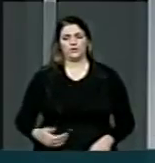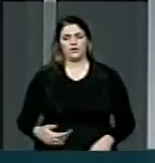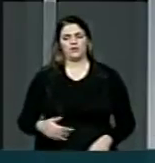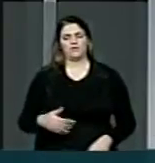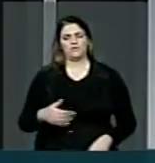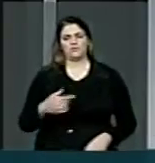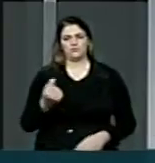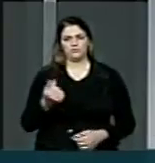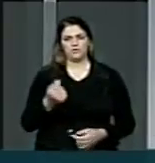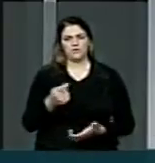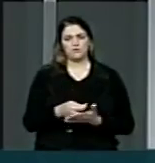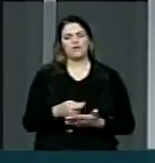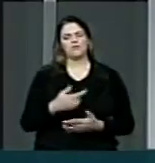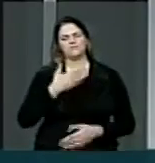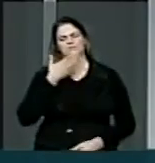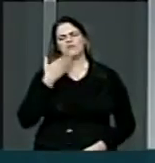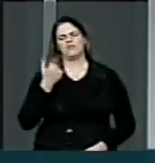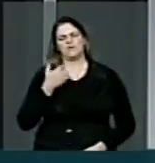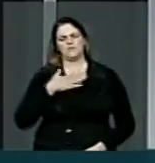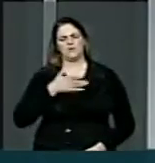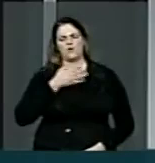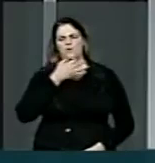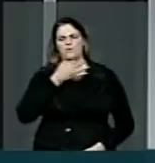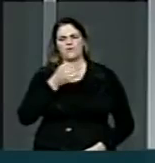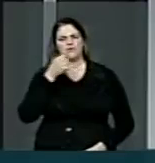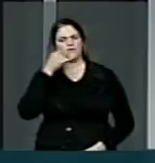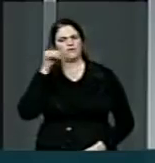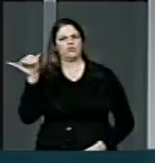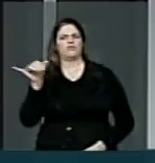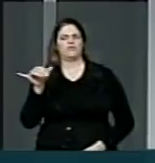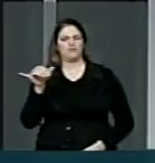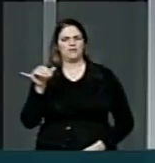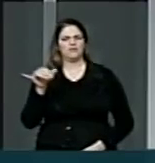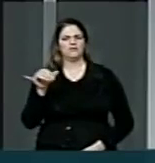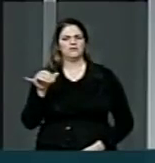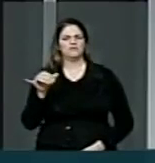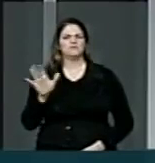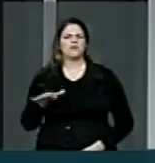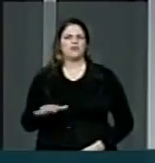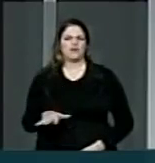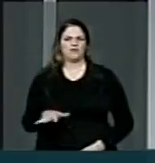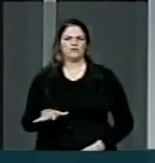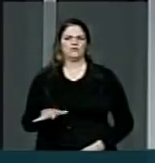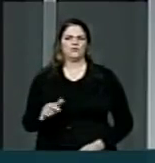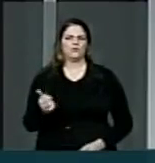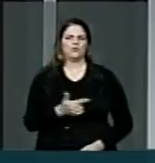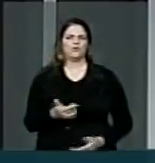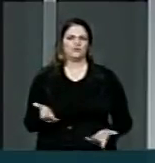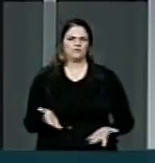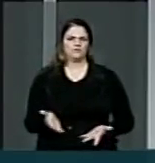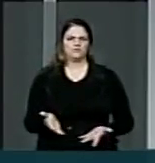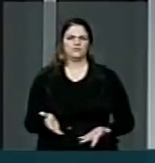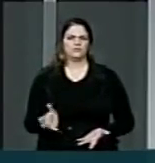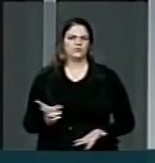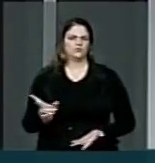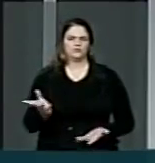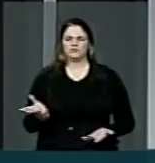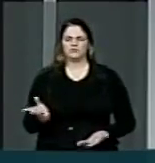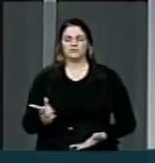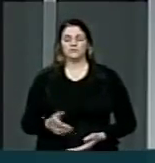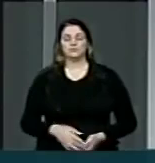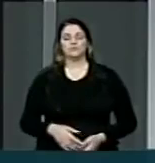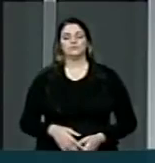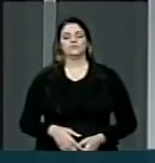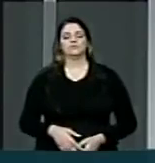minha opinião, é o mais barato para a sociedade brasileira. Também